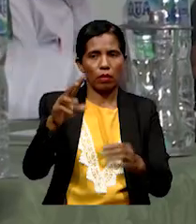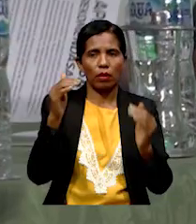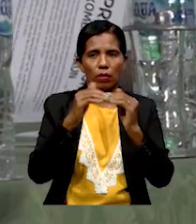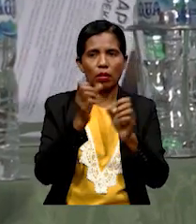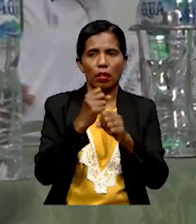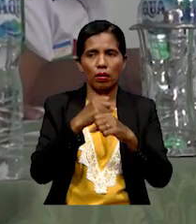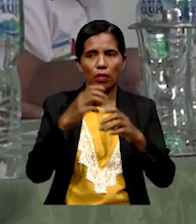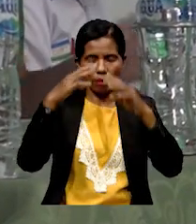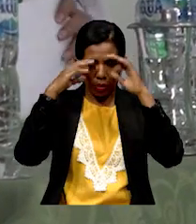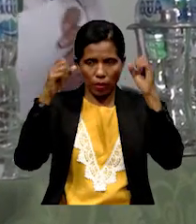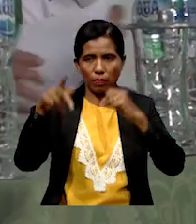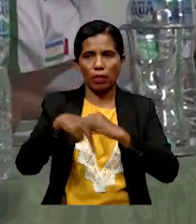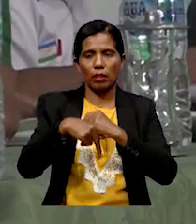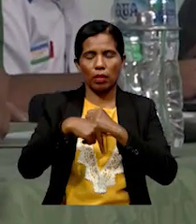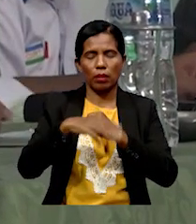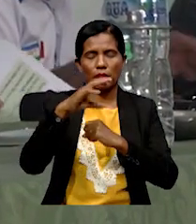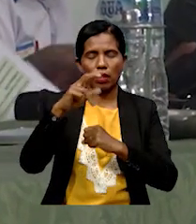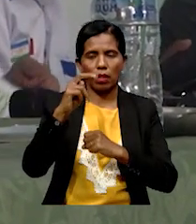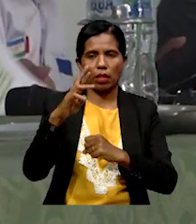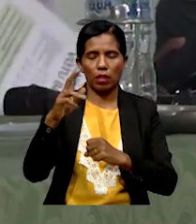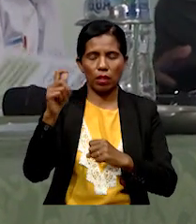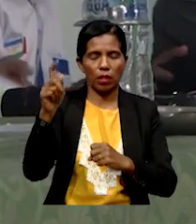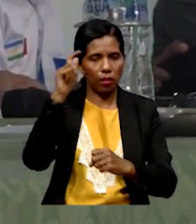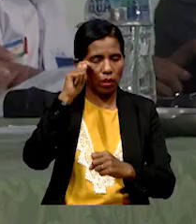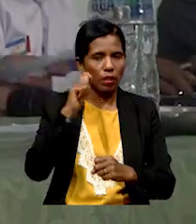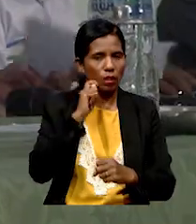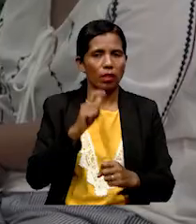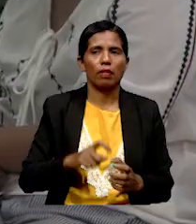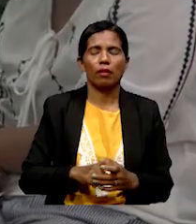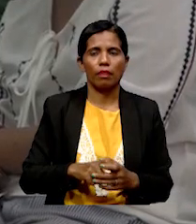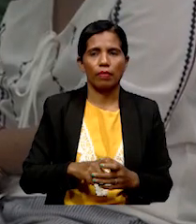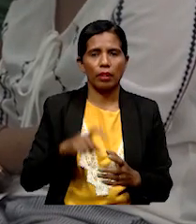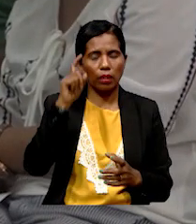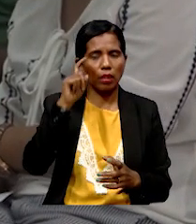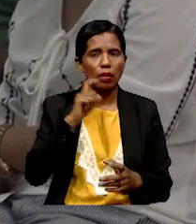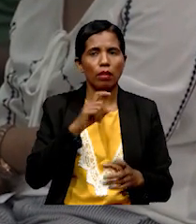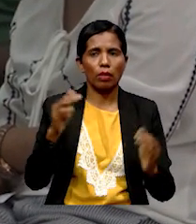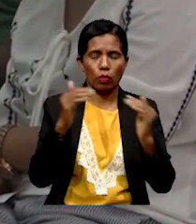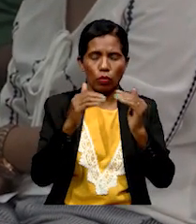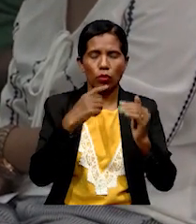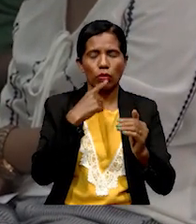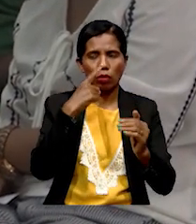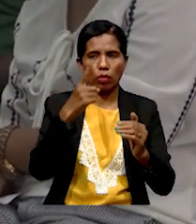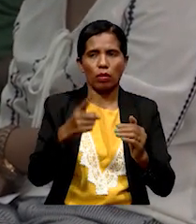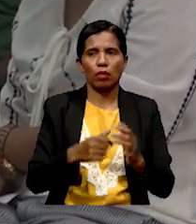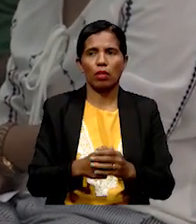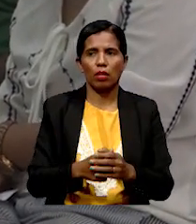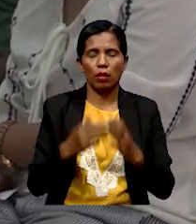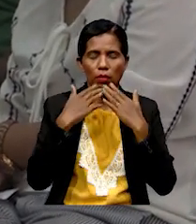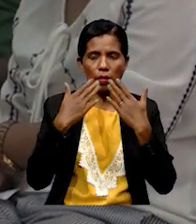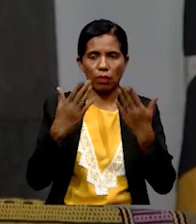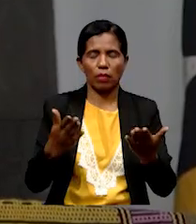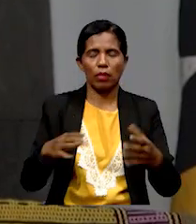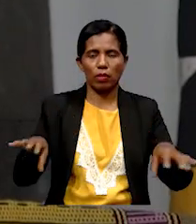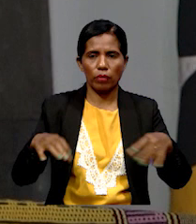si presidente Partido CNRT Kairala Sanana Gusmaung. Ia encontro ne sekretaris jeral Partido CNRT Francisco Kalwadilai agradece ba